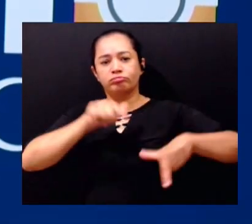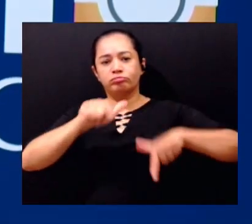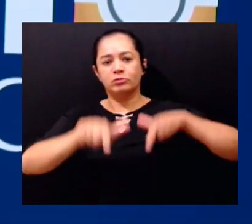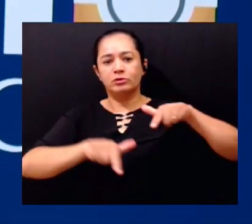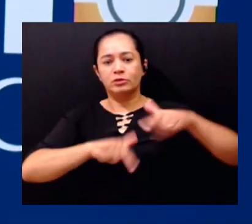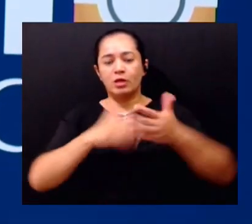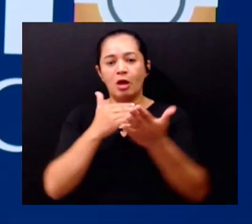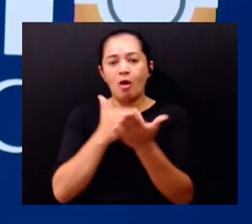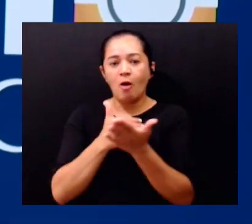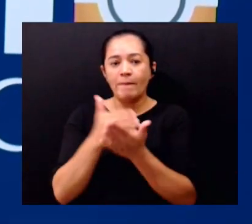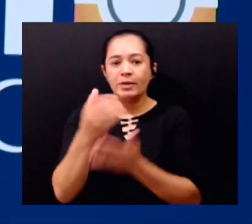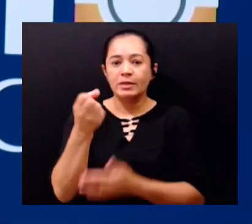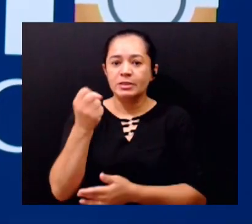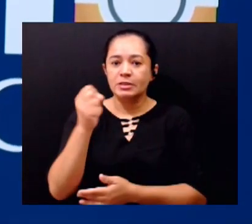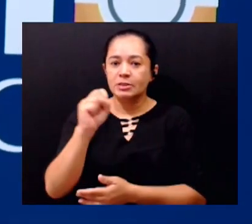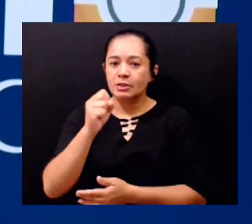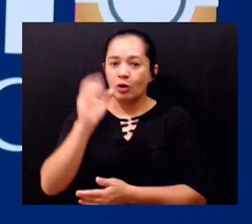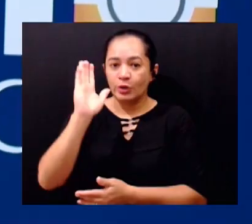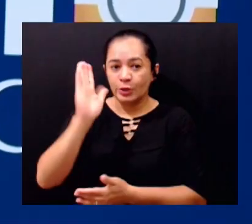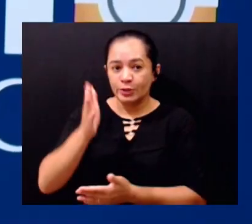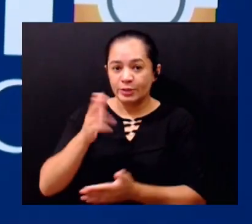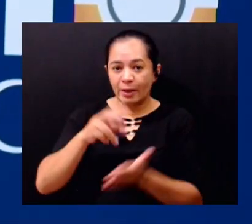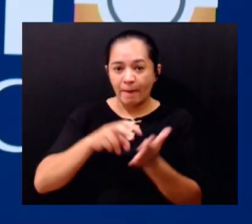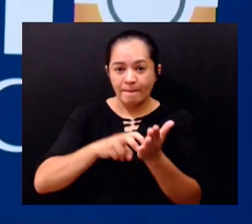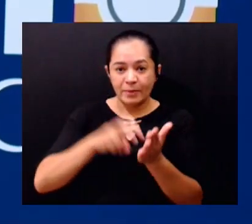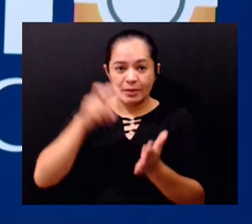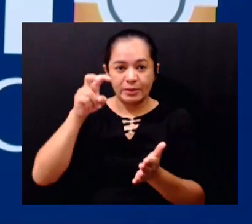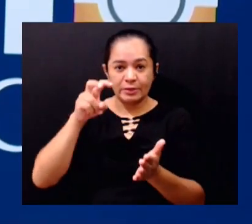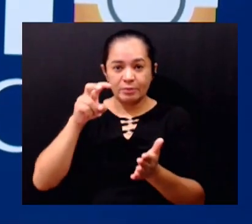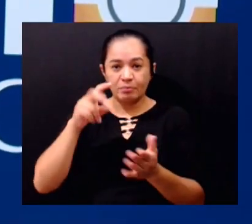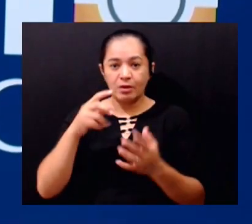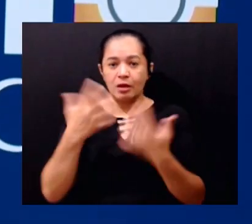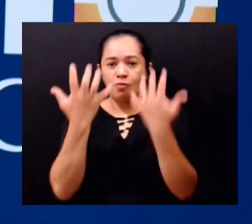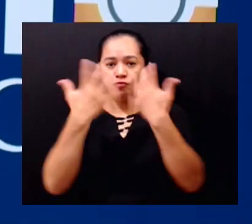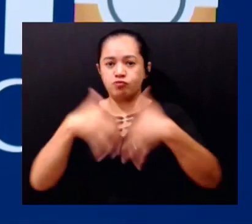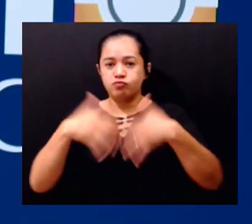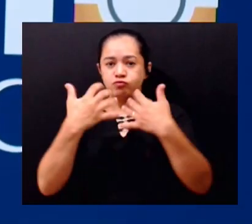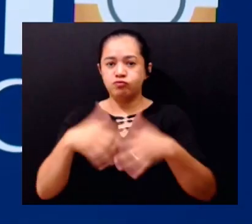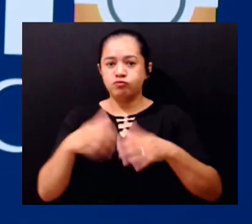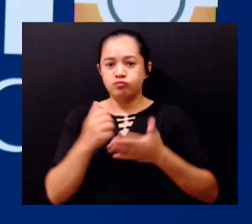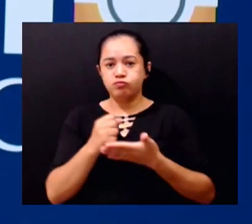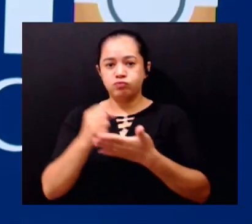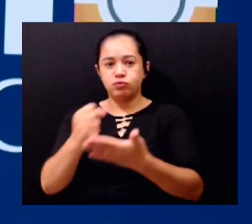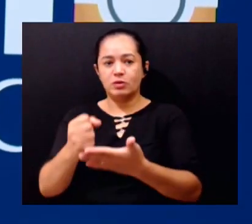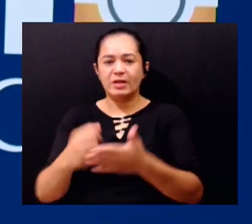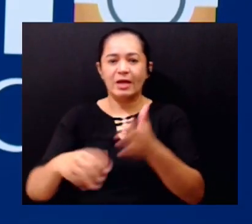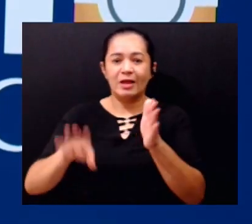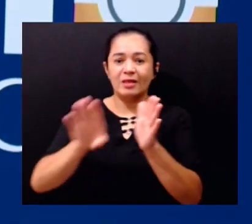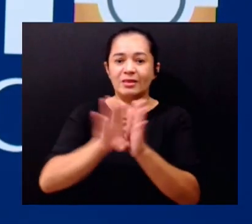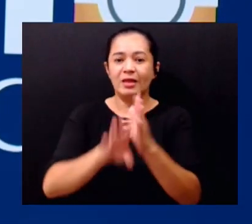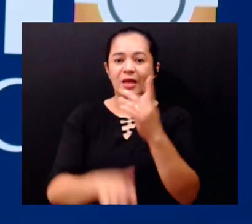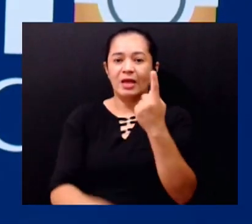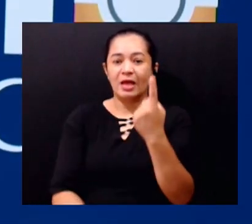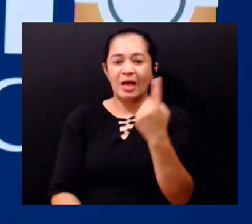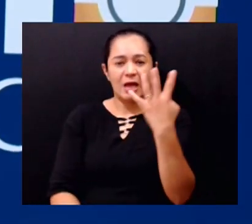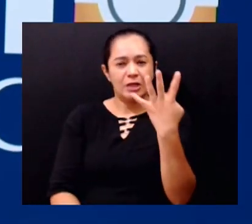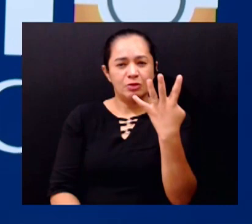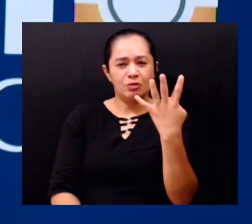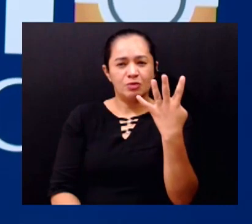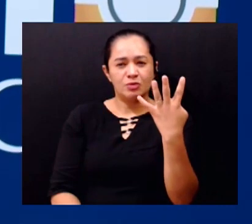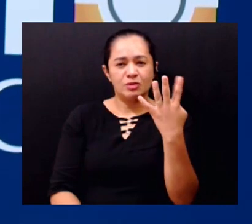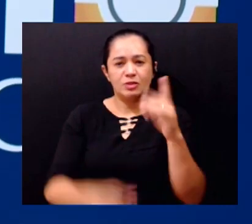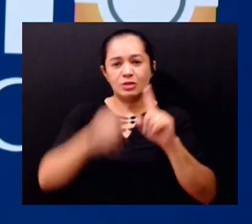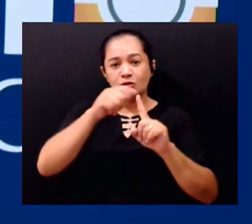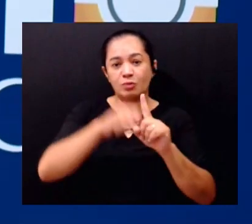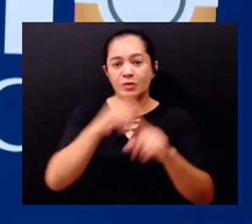a acomodação dos maquinários e prossigam até o dia 14 de fevereiro, a depender, claro, das condições climáticas,